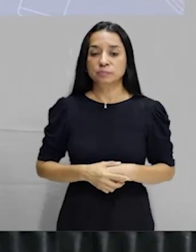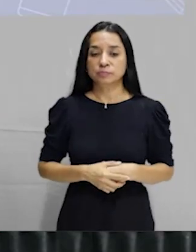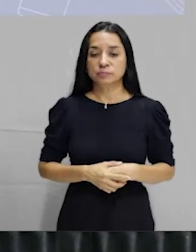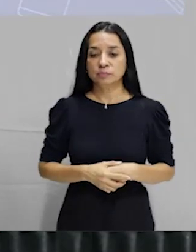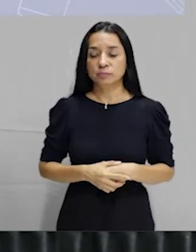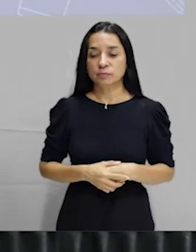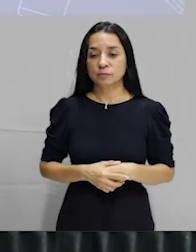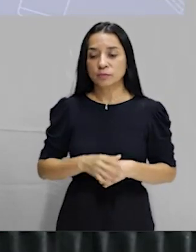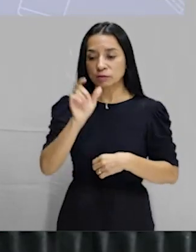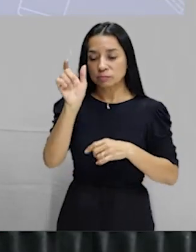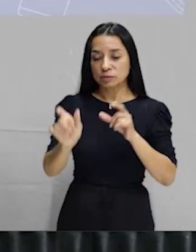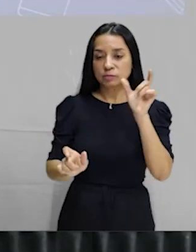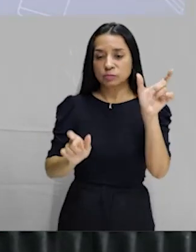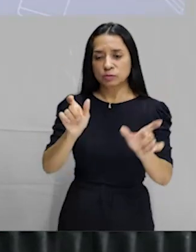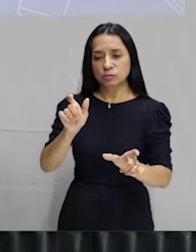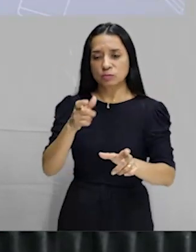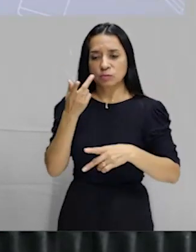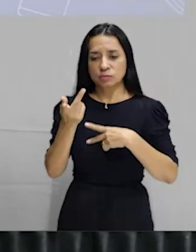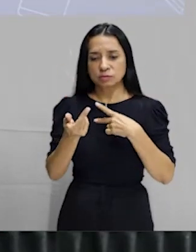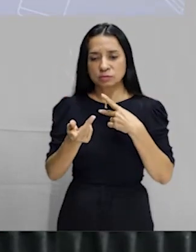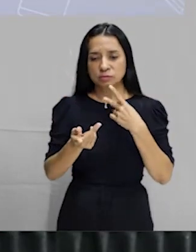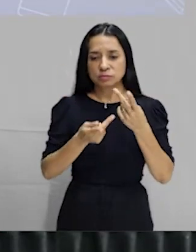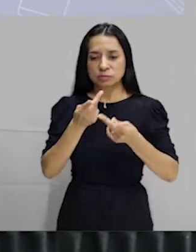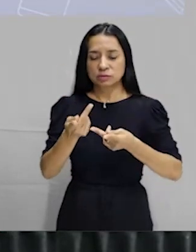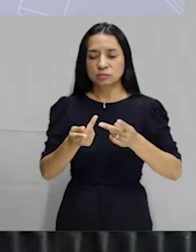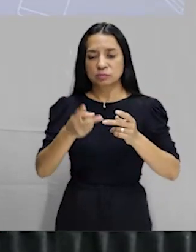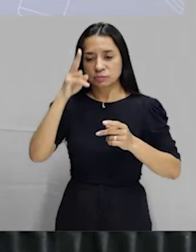Você grifou essa informação? Ó,